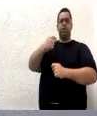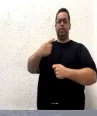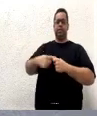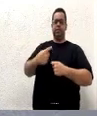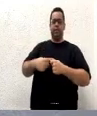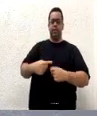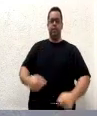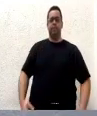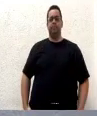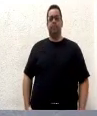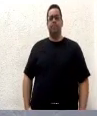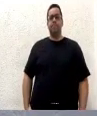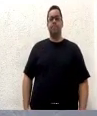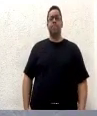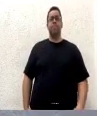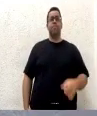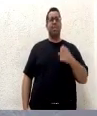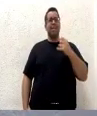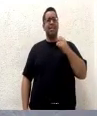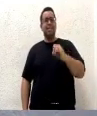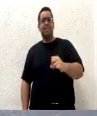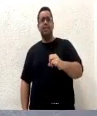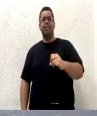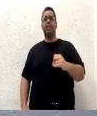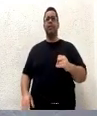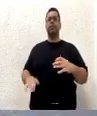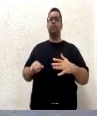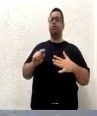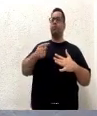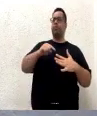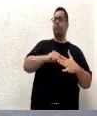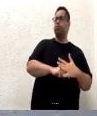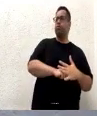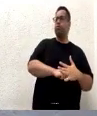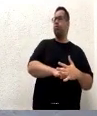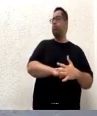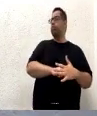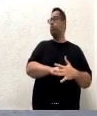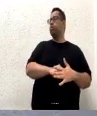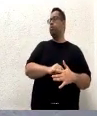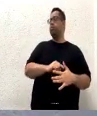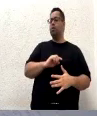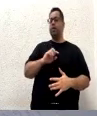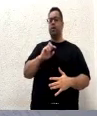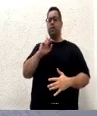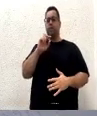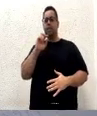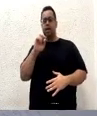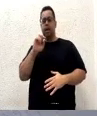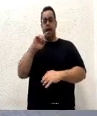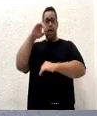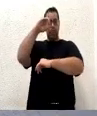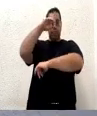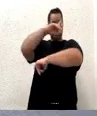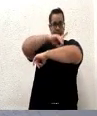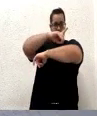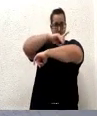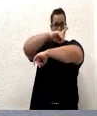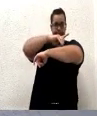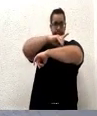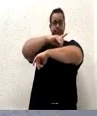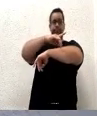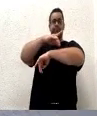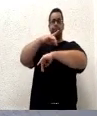Aquilo que eu falei, se vai ser grave, se eu vou agravar ou não, né, o que a gente chamava de dengue hemorrágica, não tem